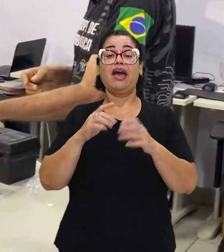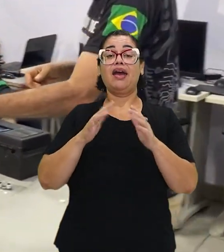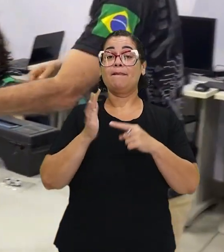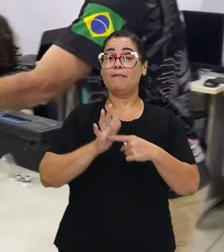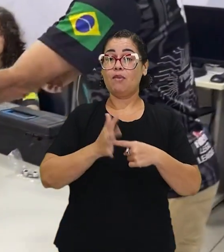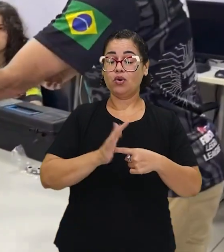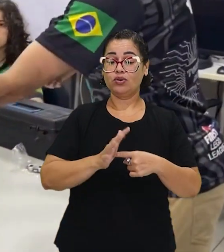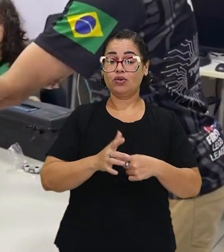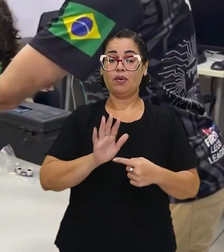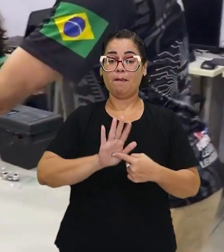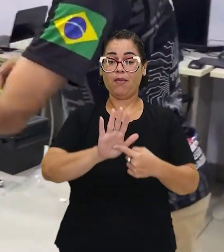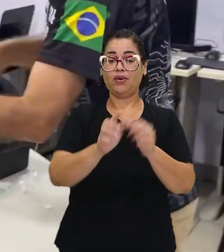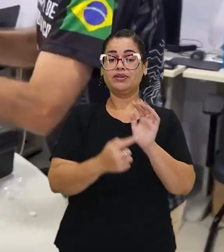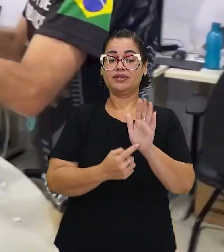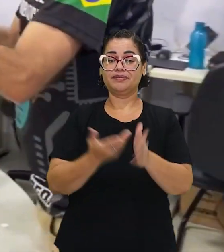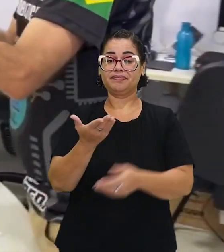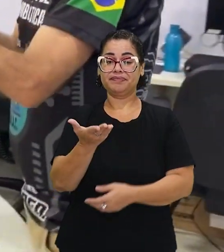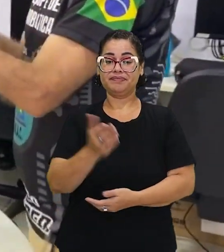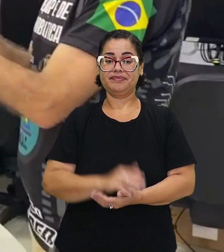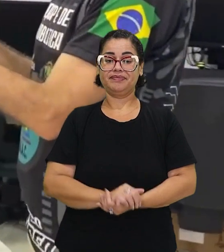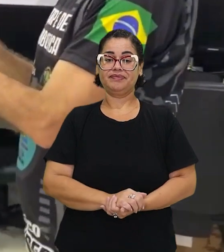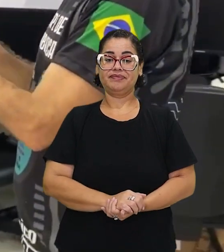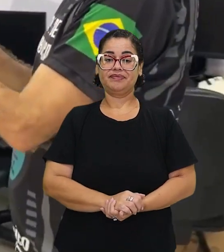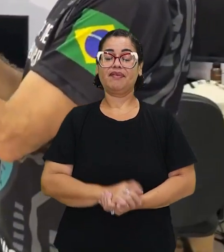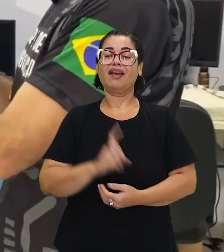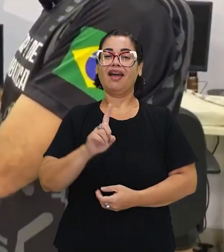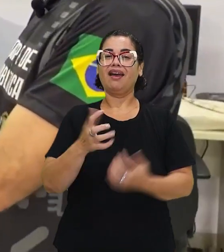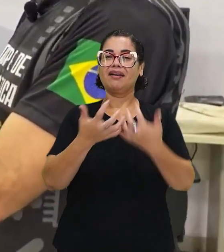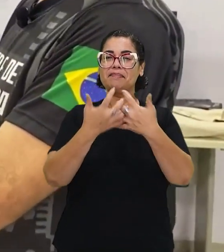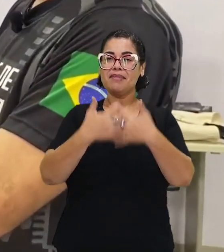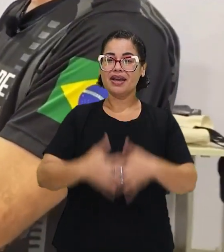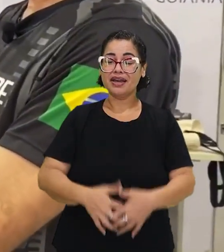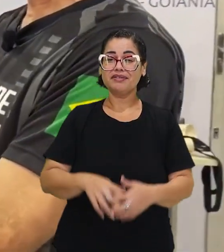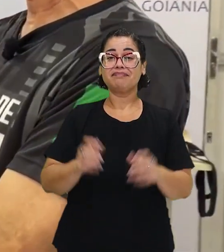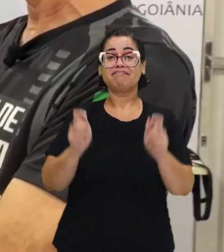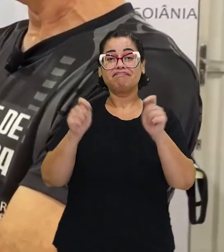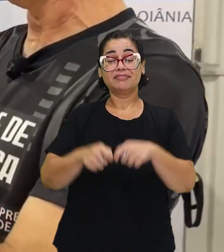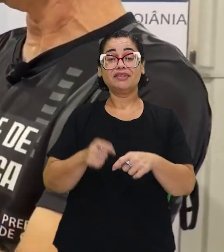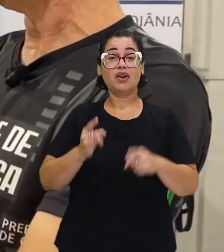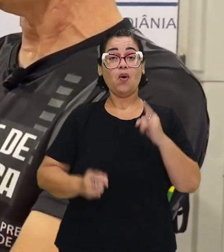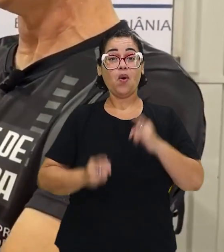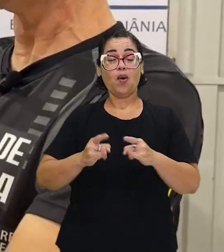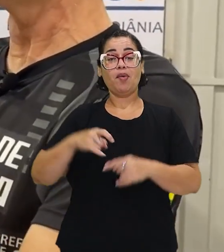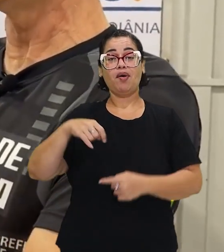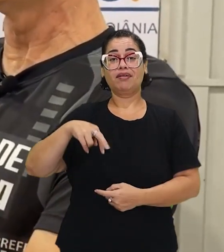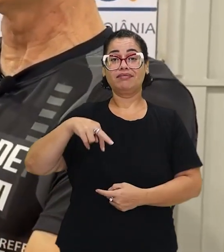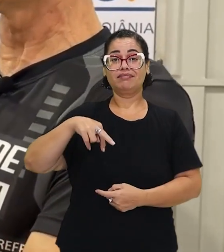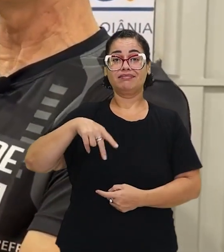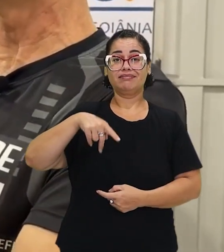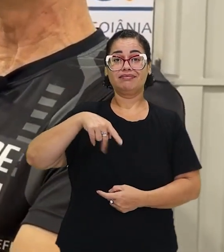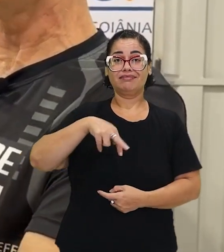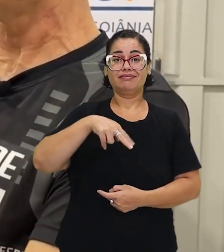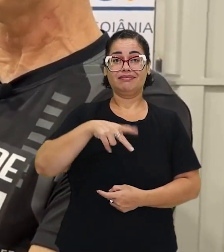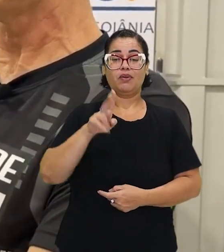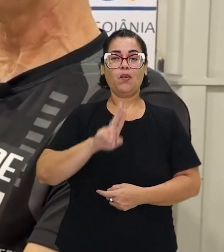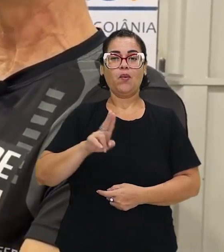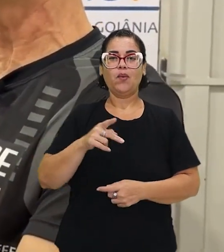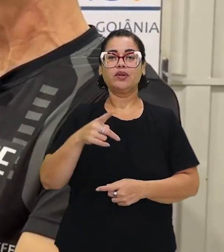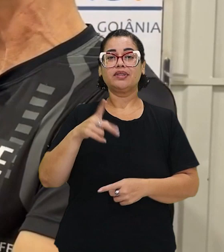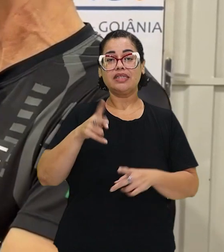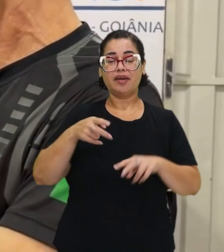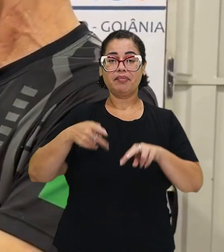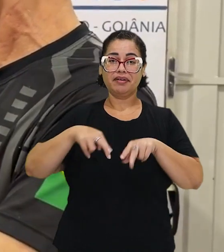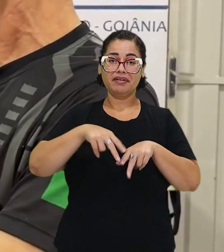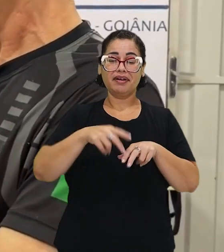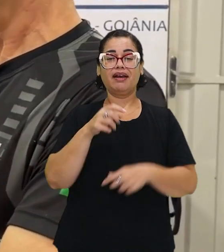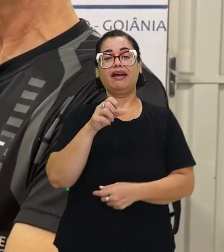favor. Então o servomotor é um mecanismo que permite com que o robô anda. Ele vai trabalhar com ângulos de 90 graus,